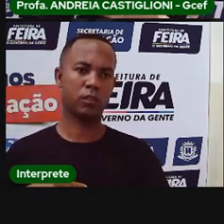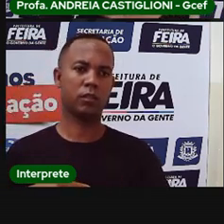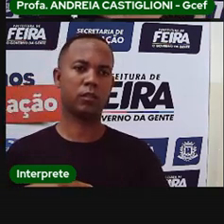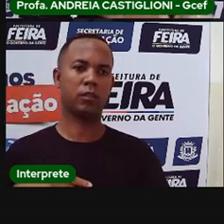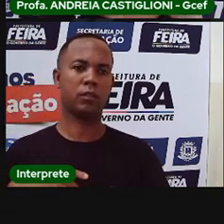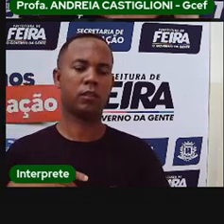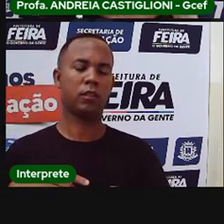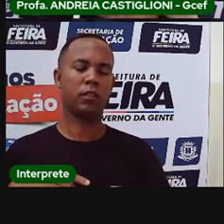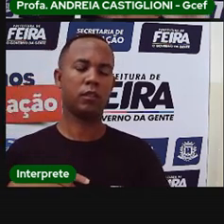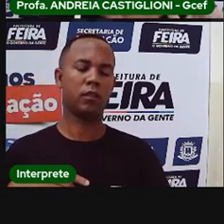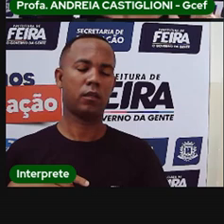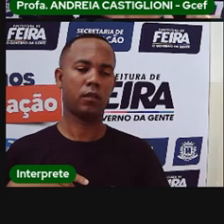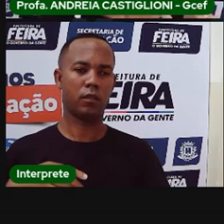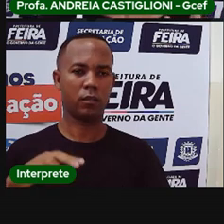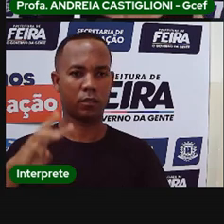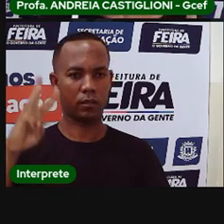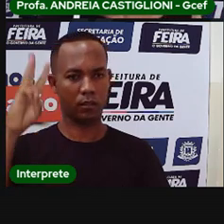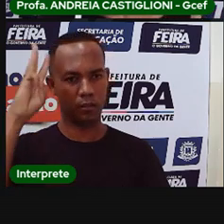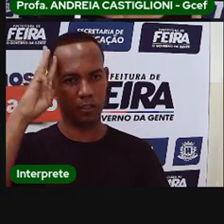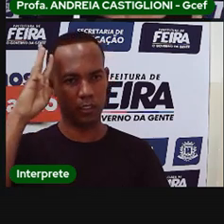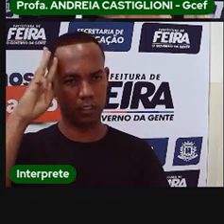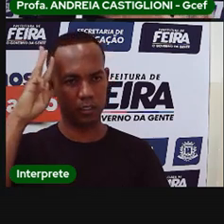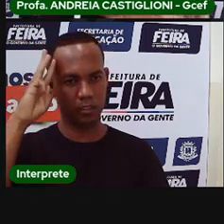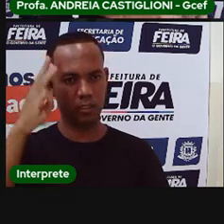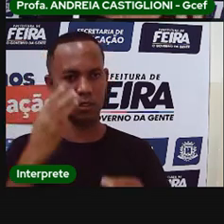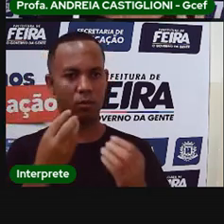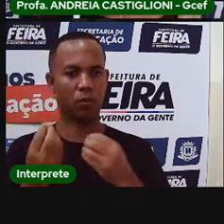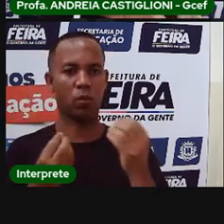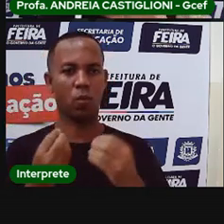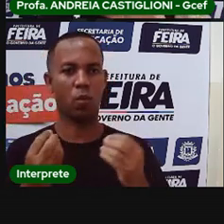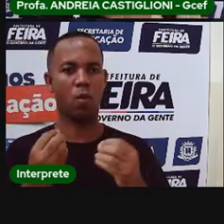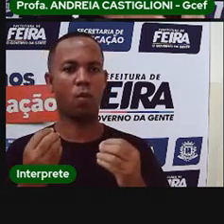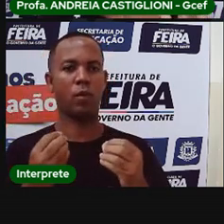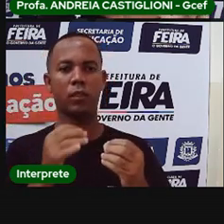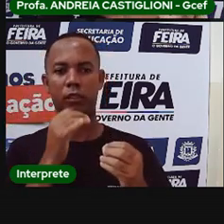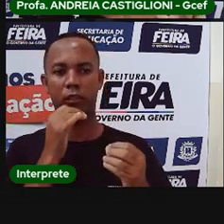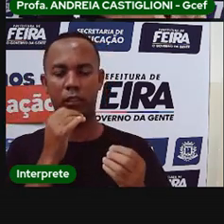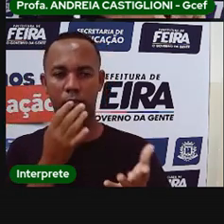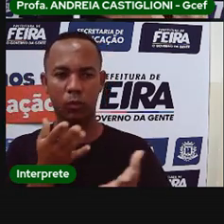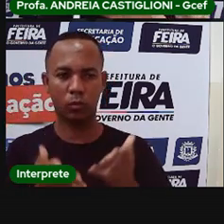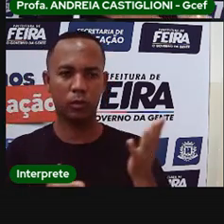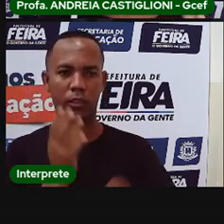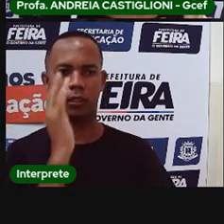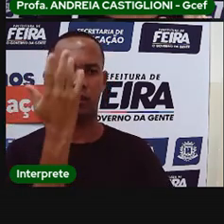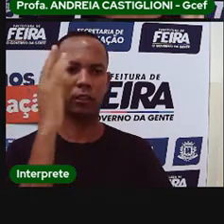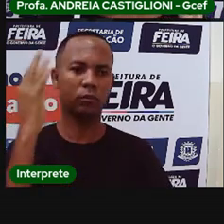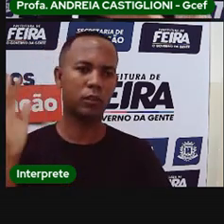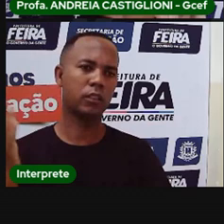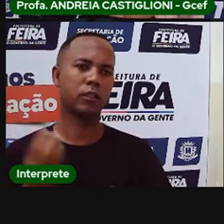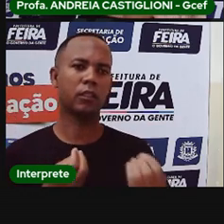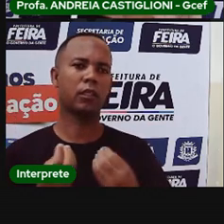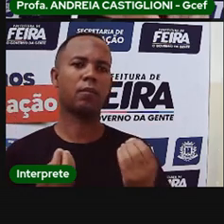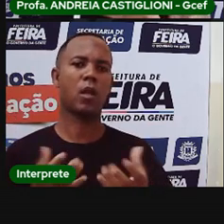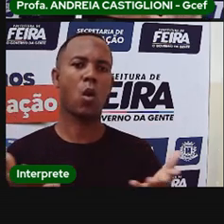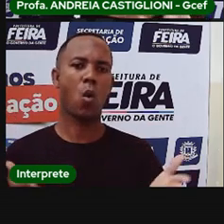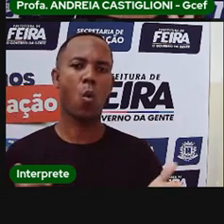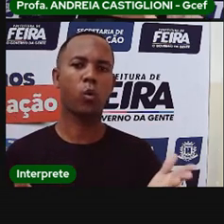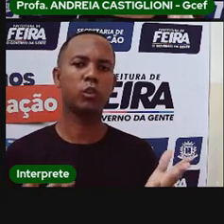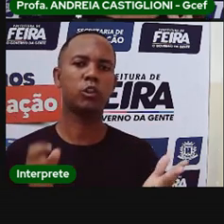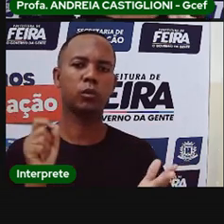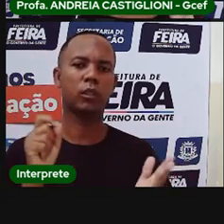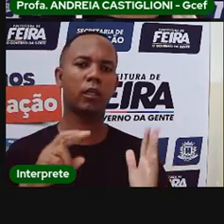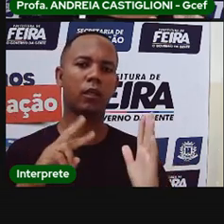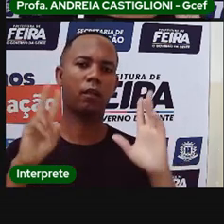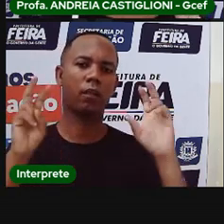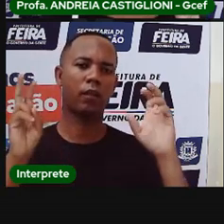teve um desafio sobre sustentabilidade e hoje um desafio sobre protagonismo. Então, vocês têm que fazer